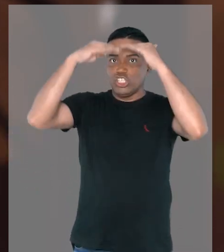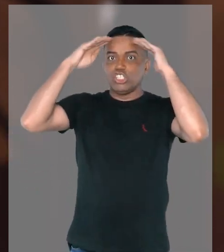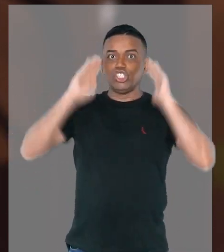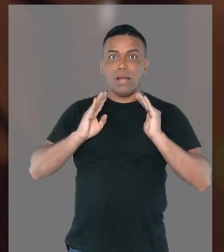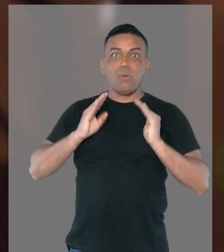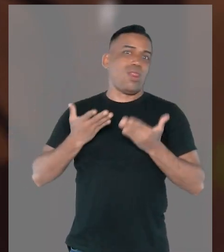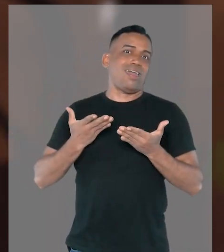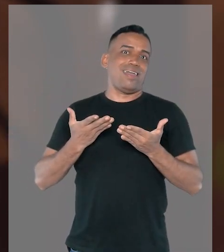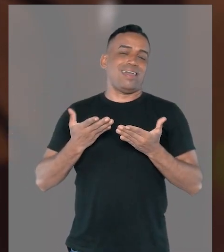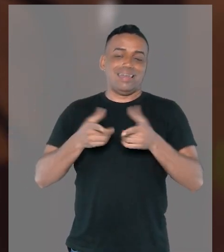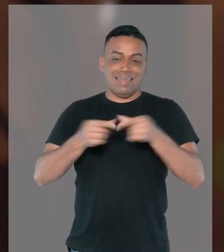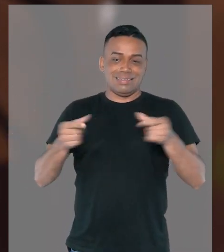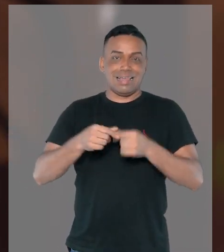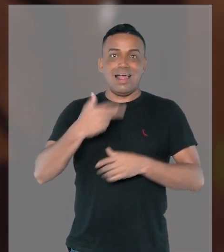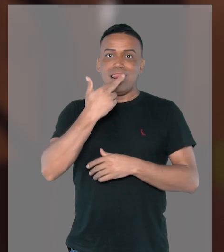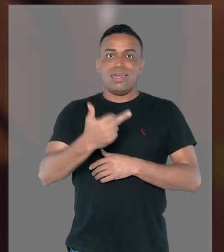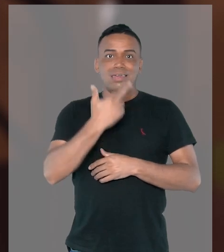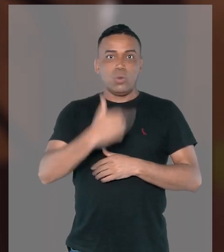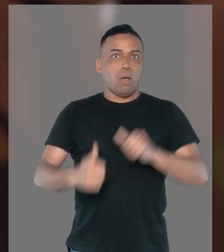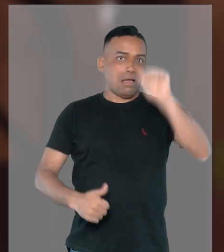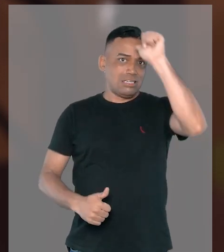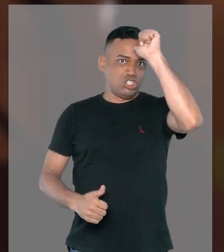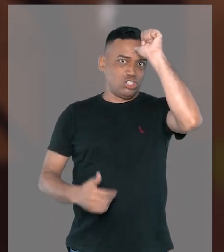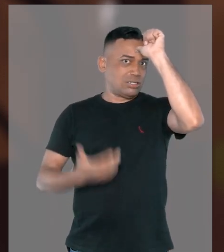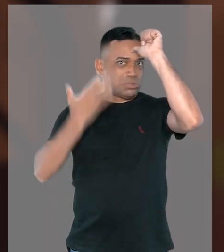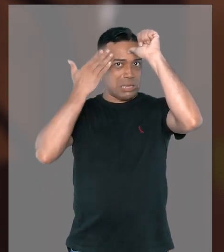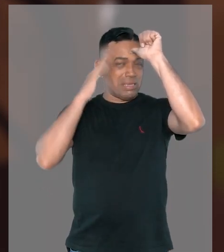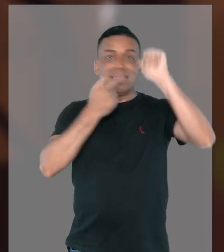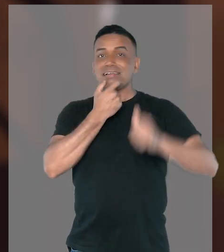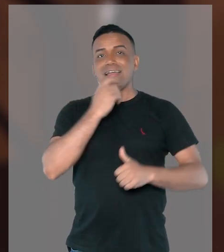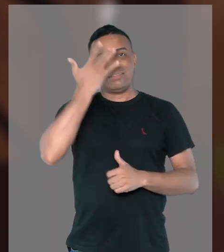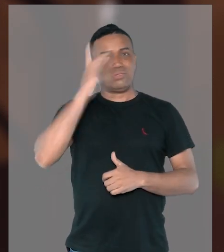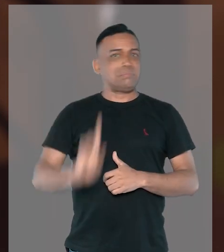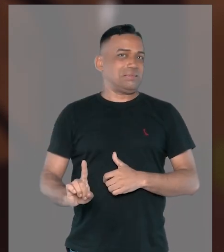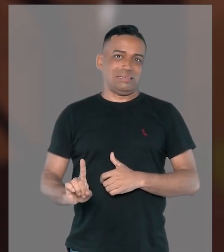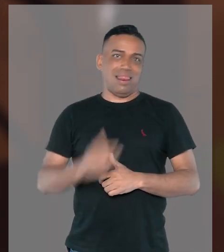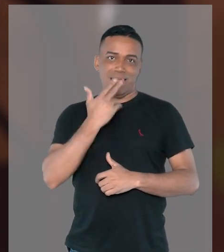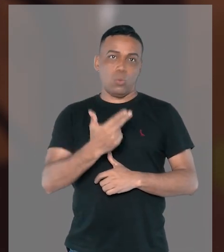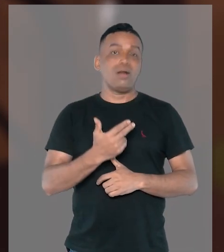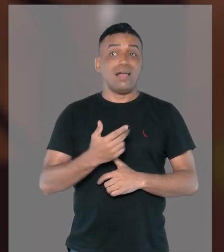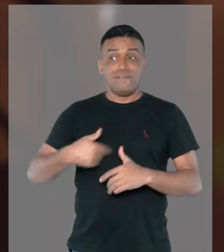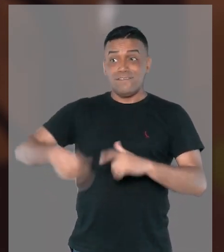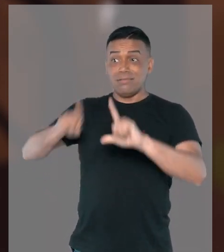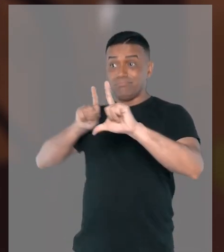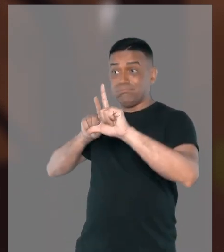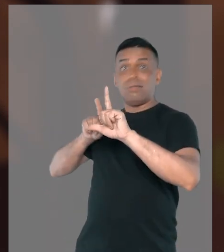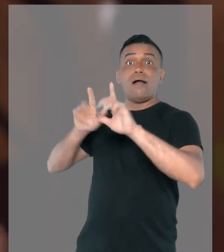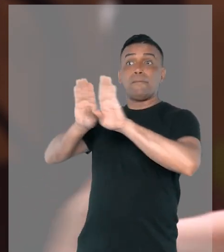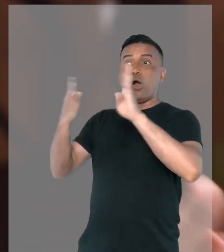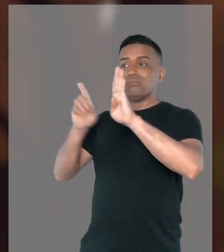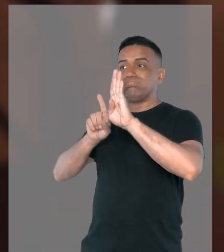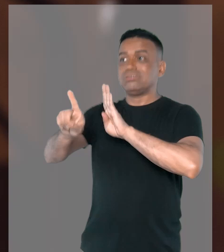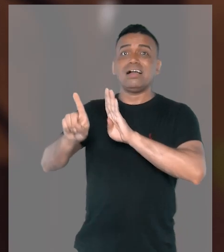palavra de hindu, nenhuma língua local, nem inglês falava direito, ela sai ali para fora e, de repente, vem aquela multidão com